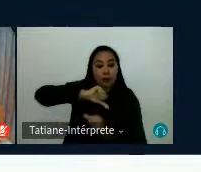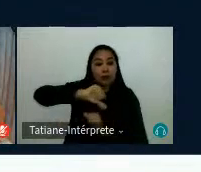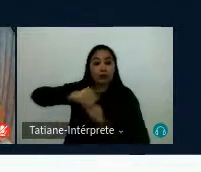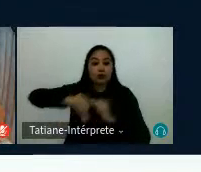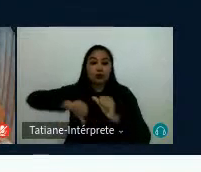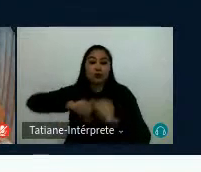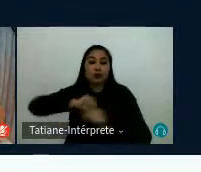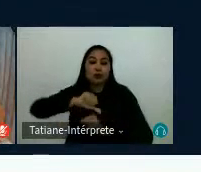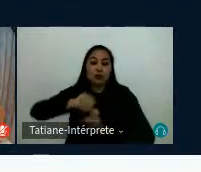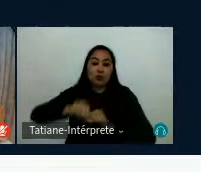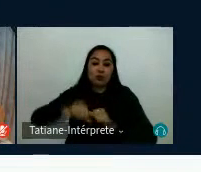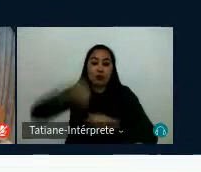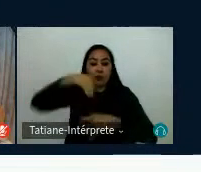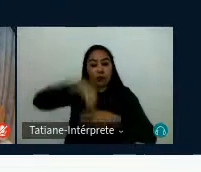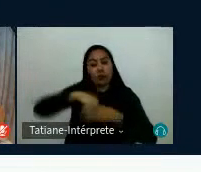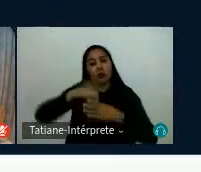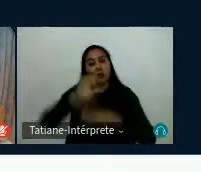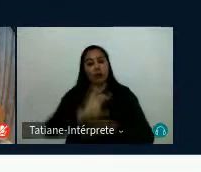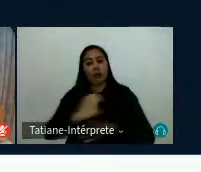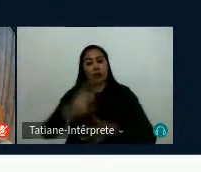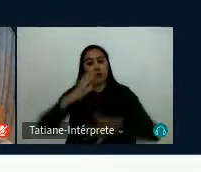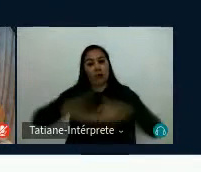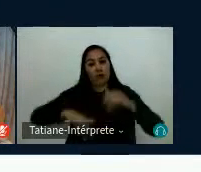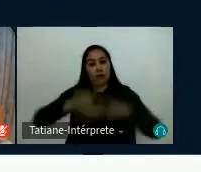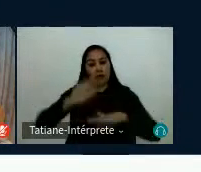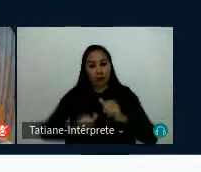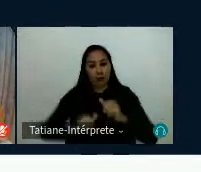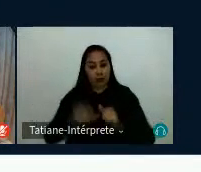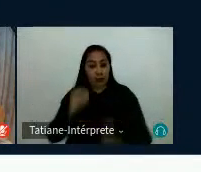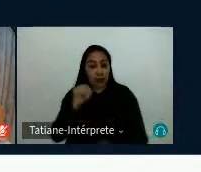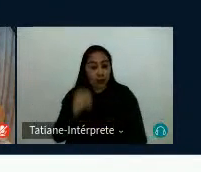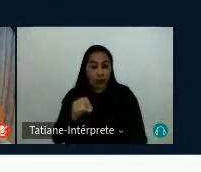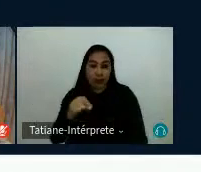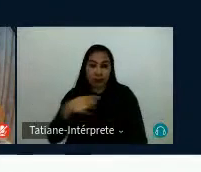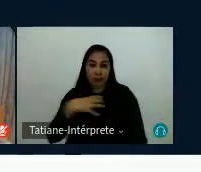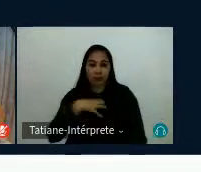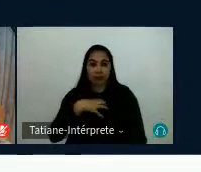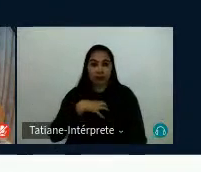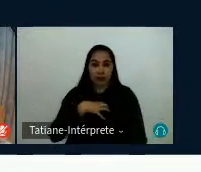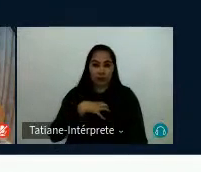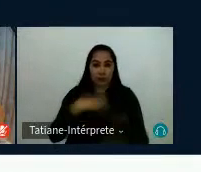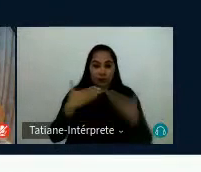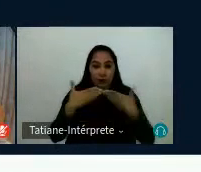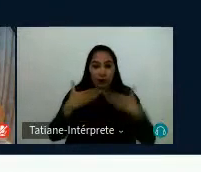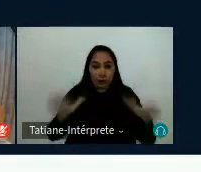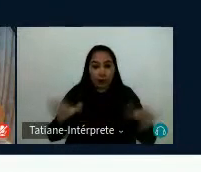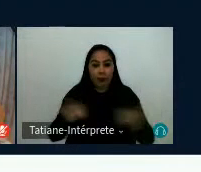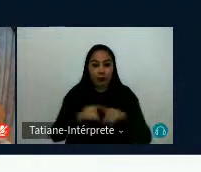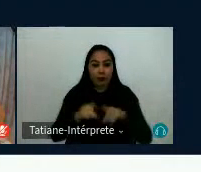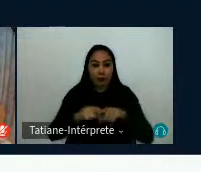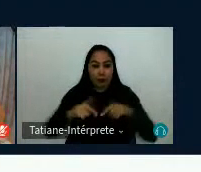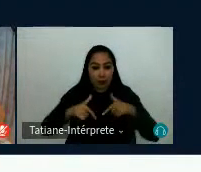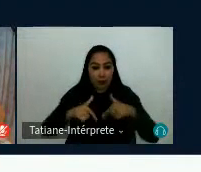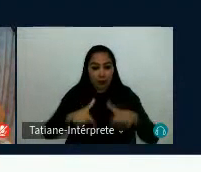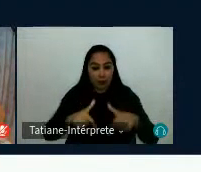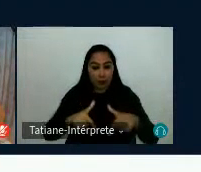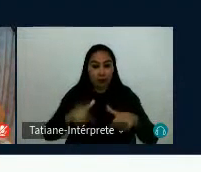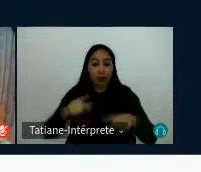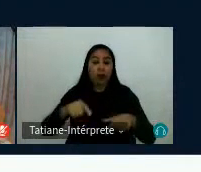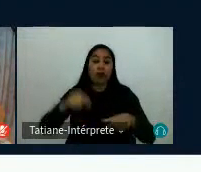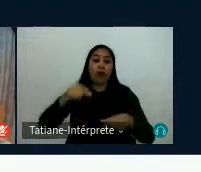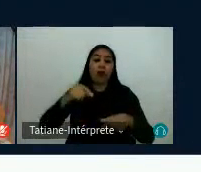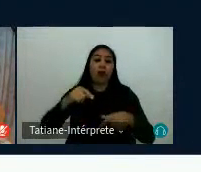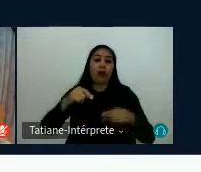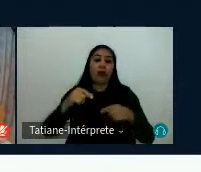das práticas. E esse modo aberto e ativo, ele se refere ao político.